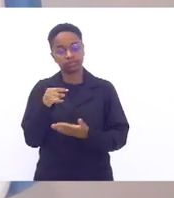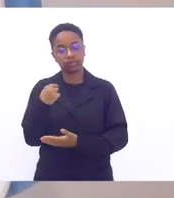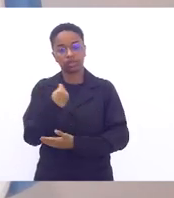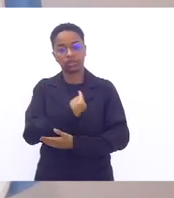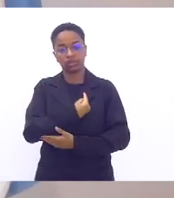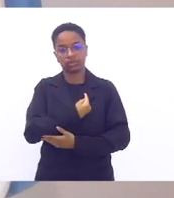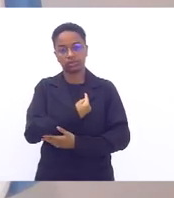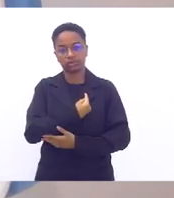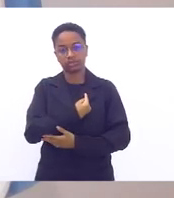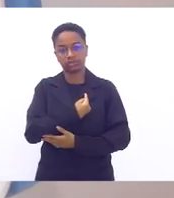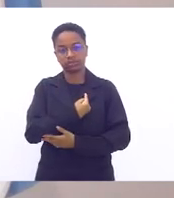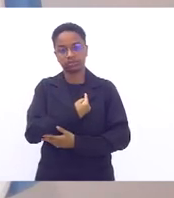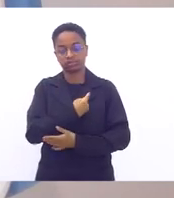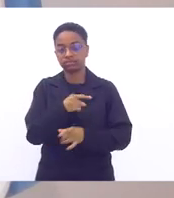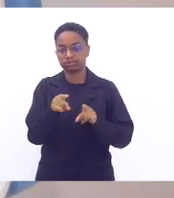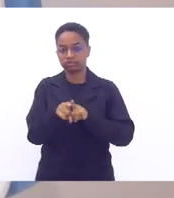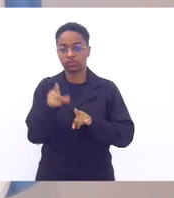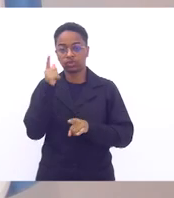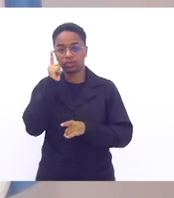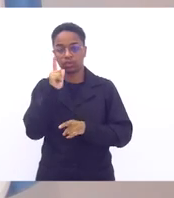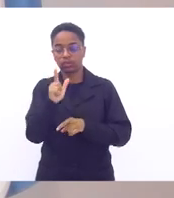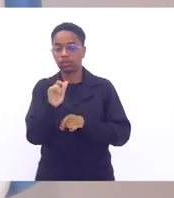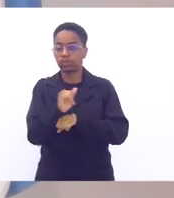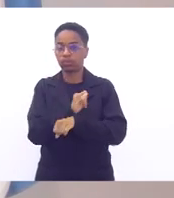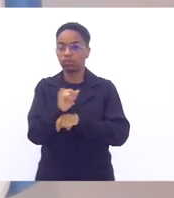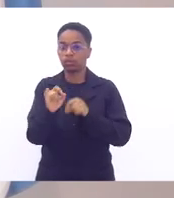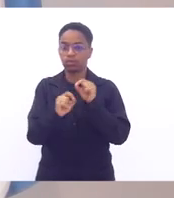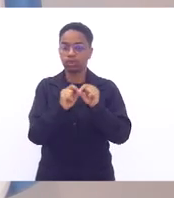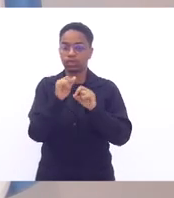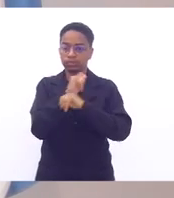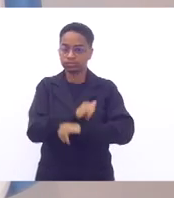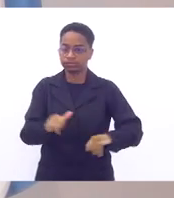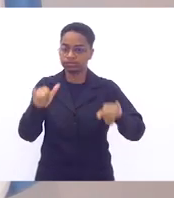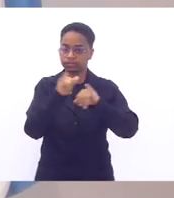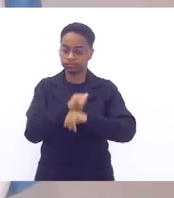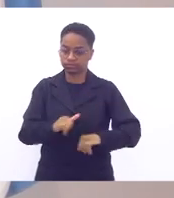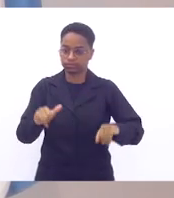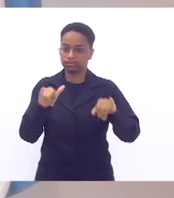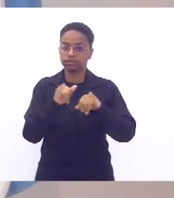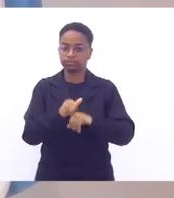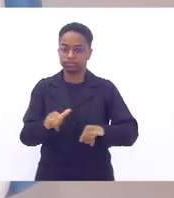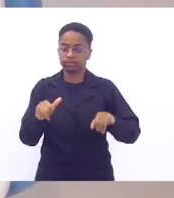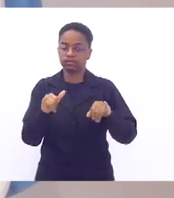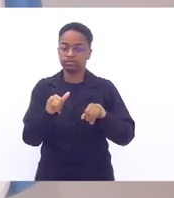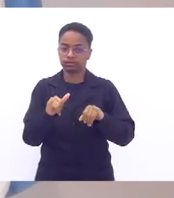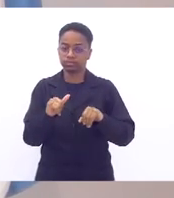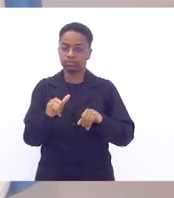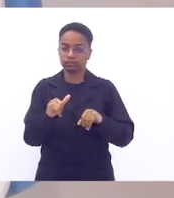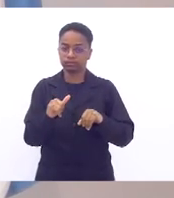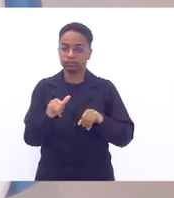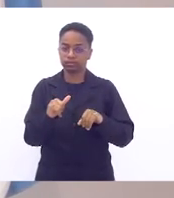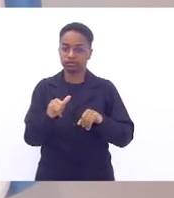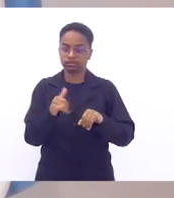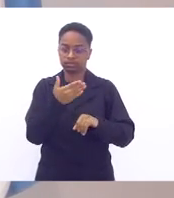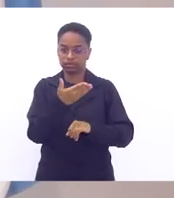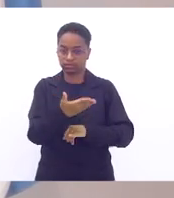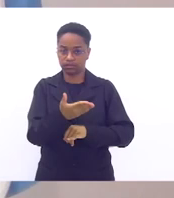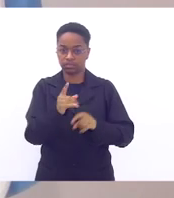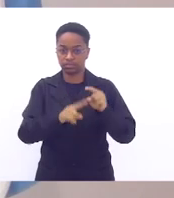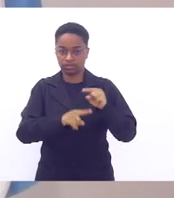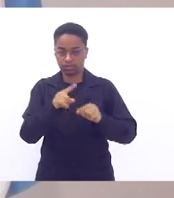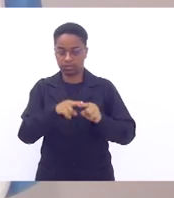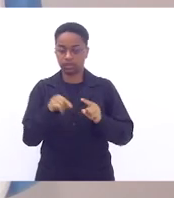fazendo com que seja um instrumento de Publicidade de divulgação desse dessa desse instrumento